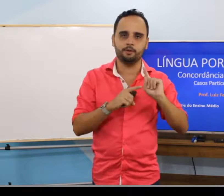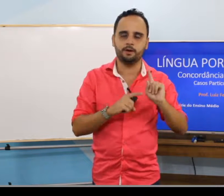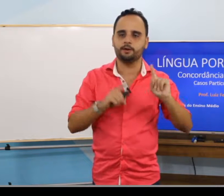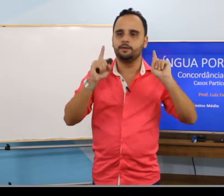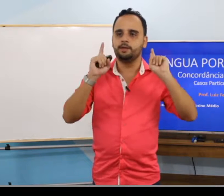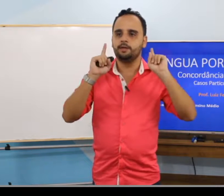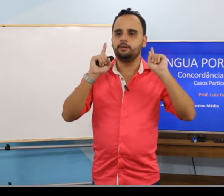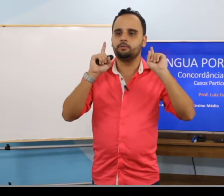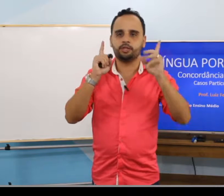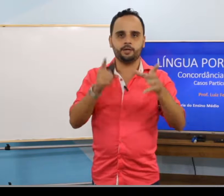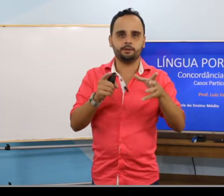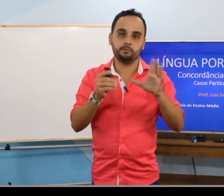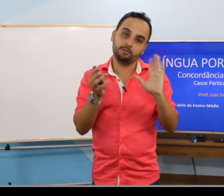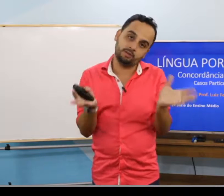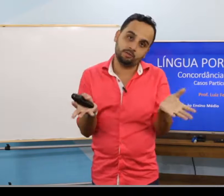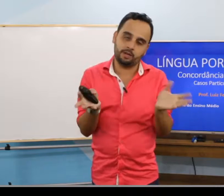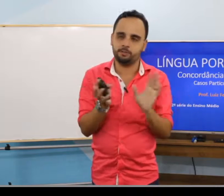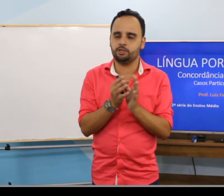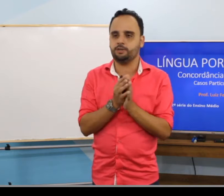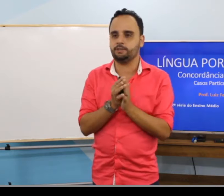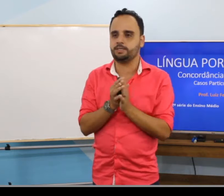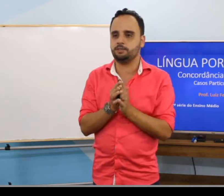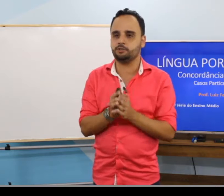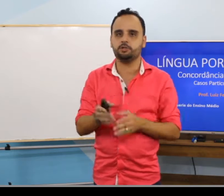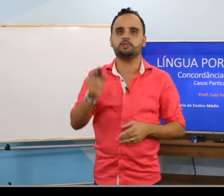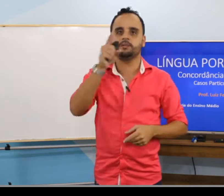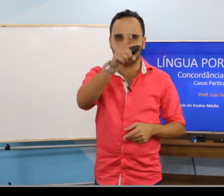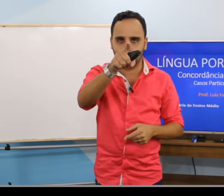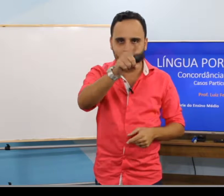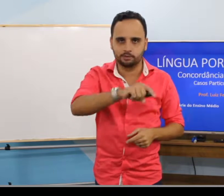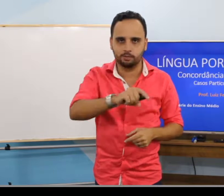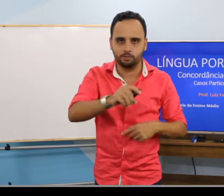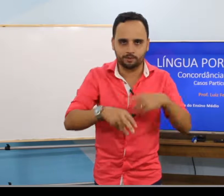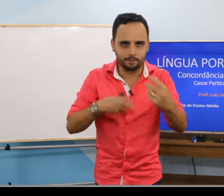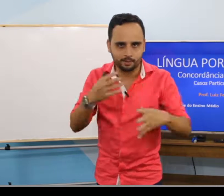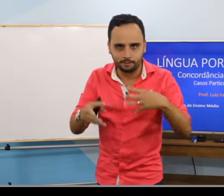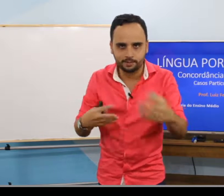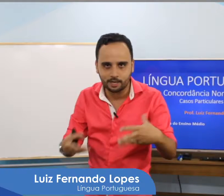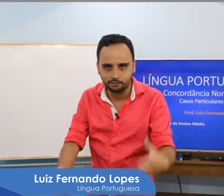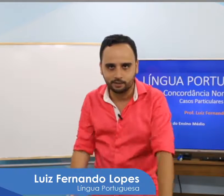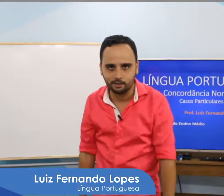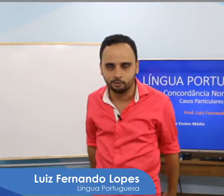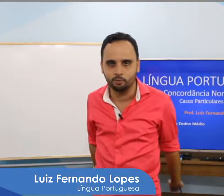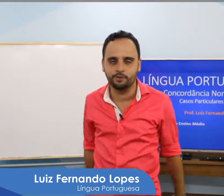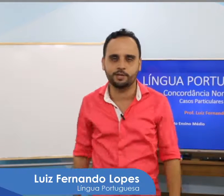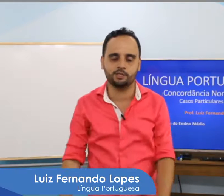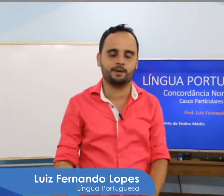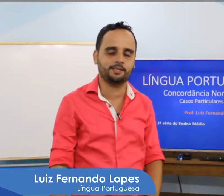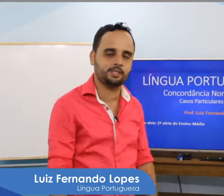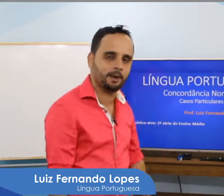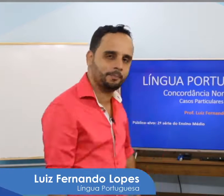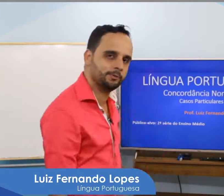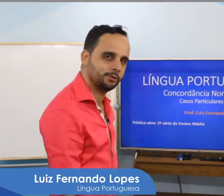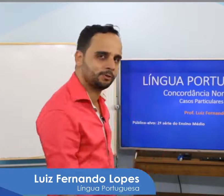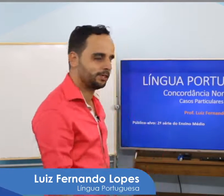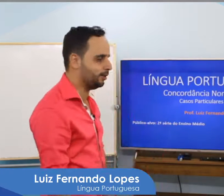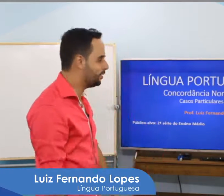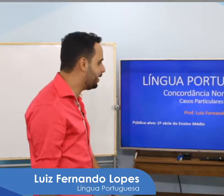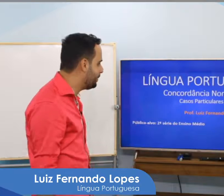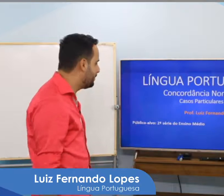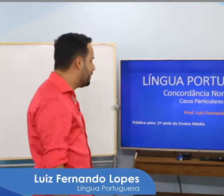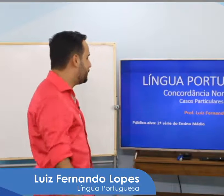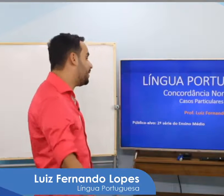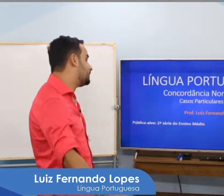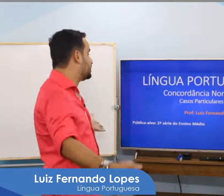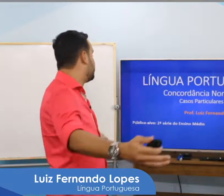primeira aula do primeiro ano o cheiro para todo mundo não deu tempo a gente vê as mensagens hoje você agora do segundo vai mandando mensagem vai tirando número aí que a gente vai bater esse papo gostoso